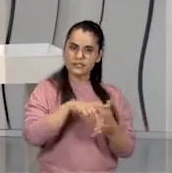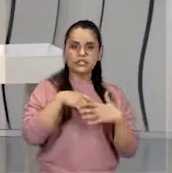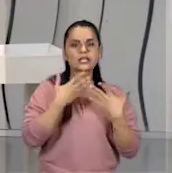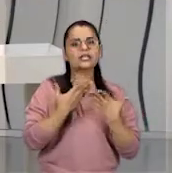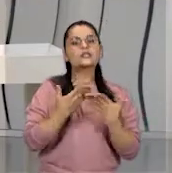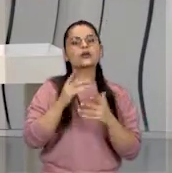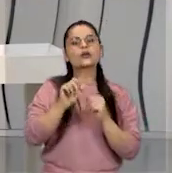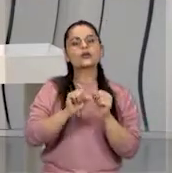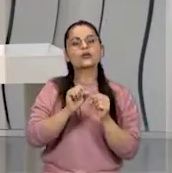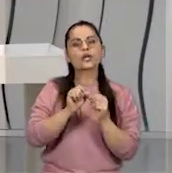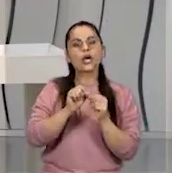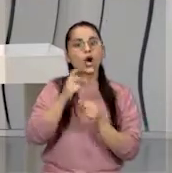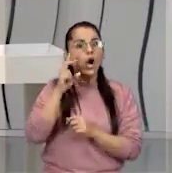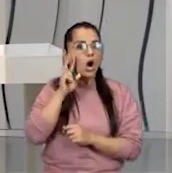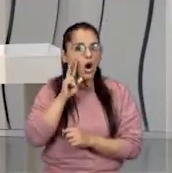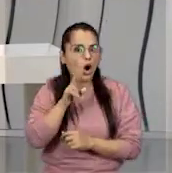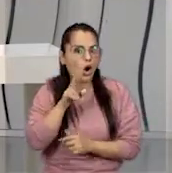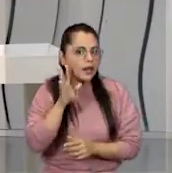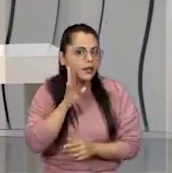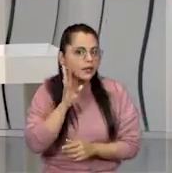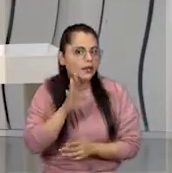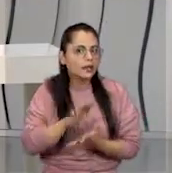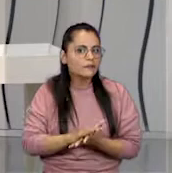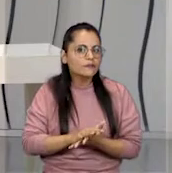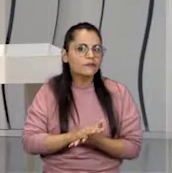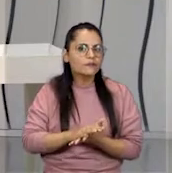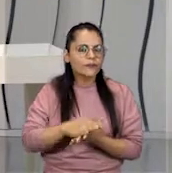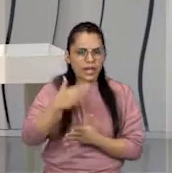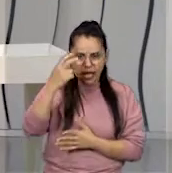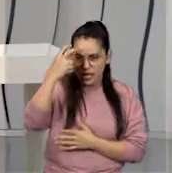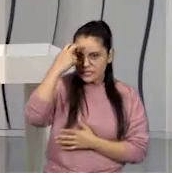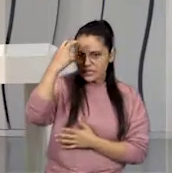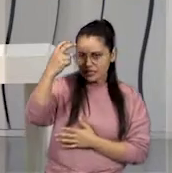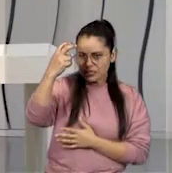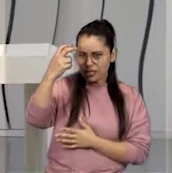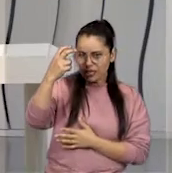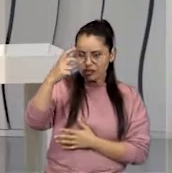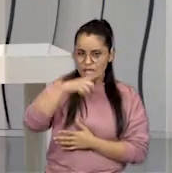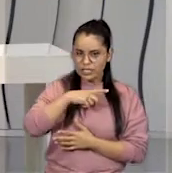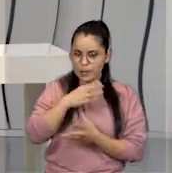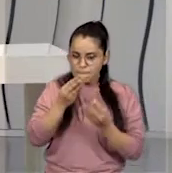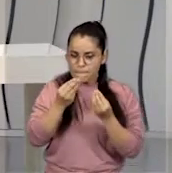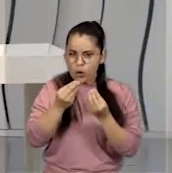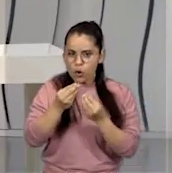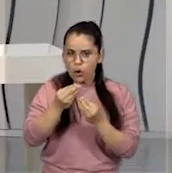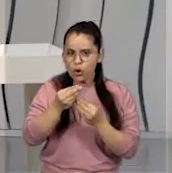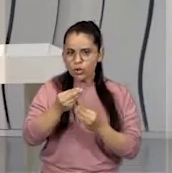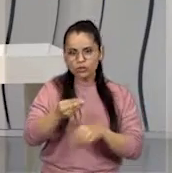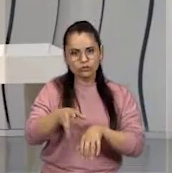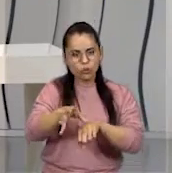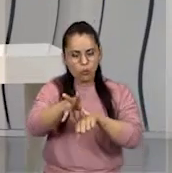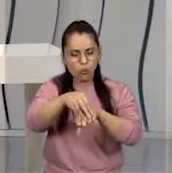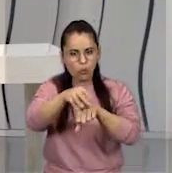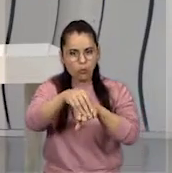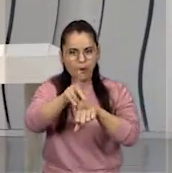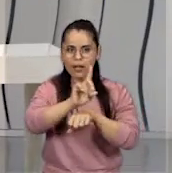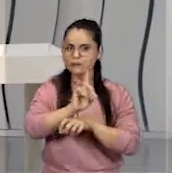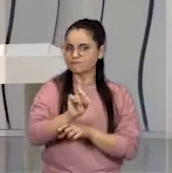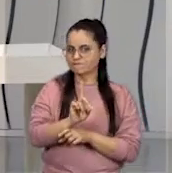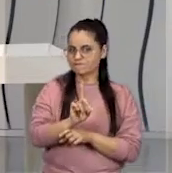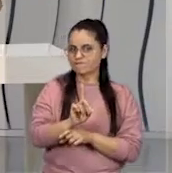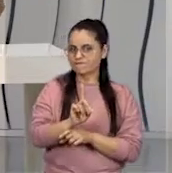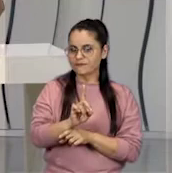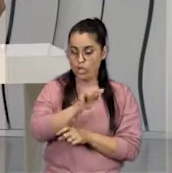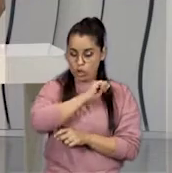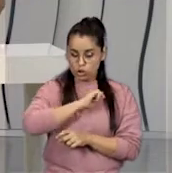Então, pessoal, olha que legal. Então, o sábio nem sempre é aquele que detém tanto conhecimento. Então, olha só, Sócrates